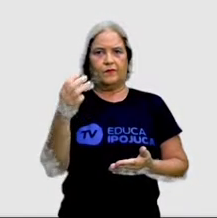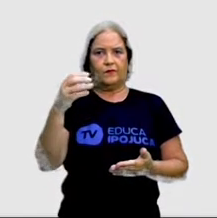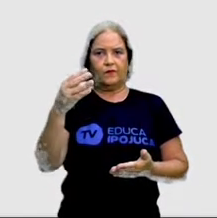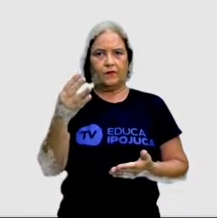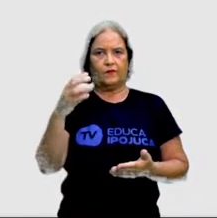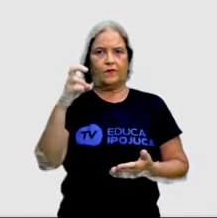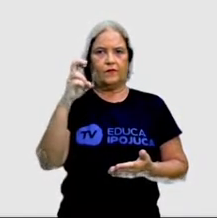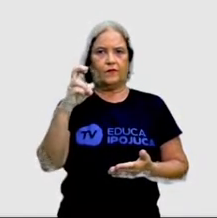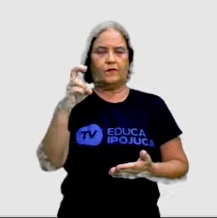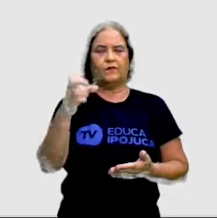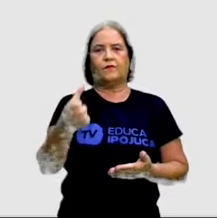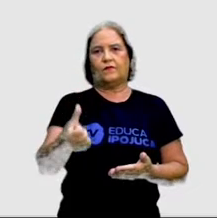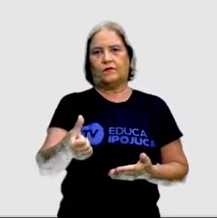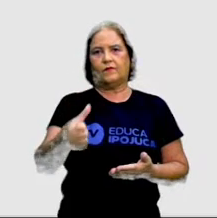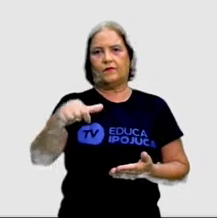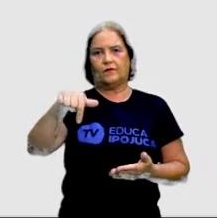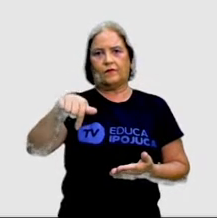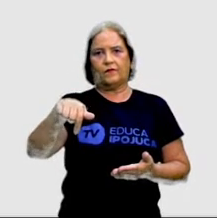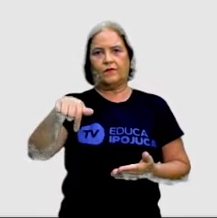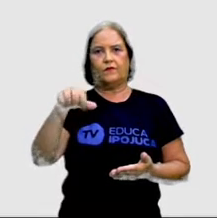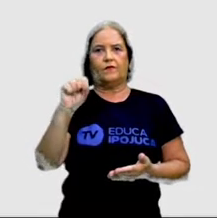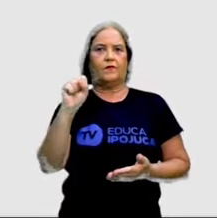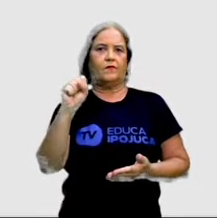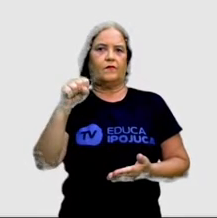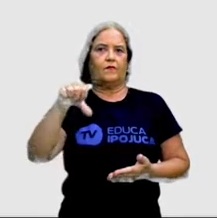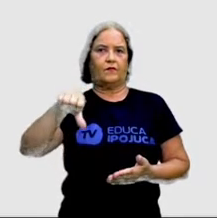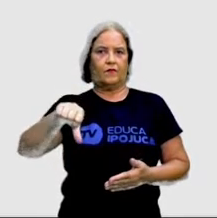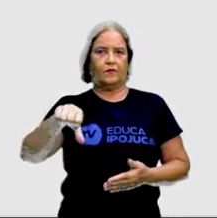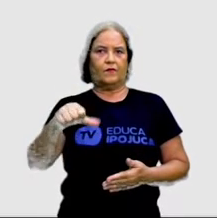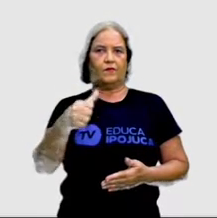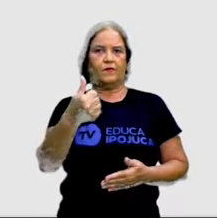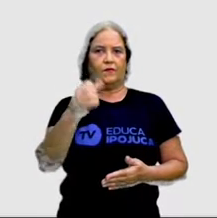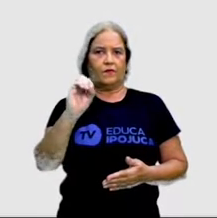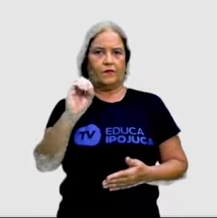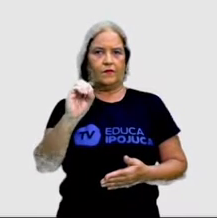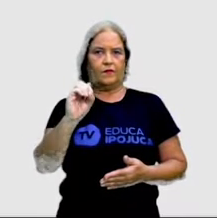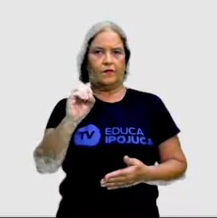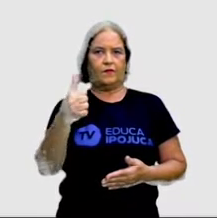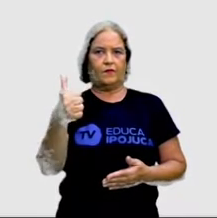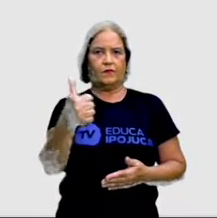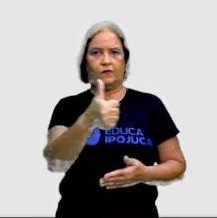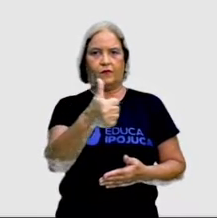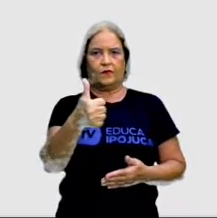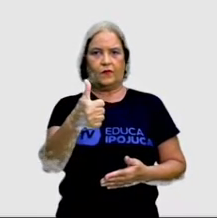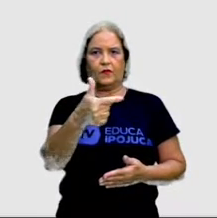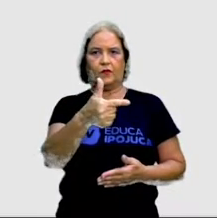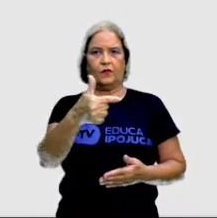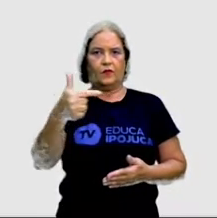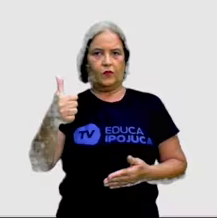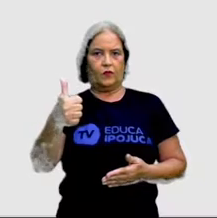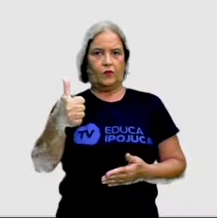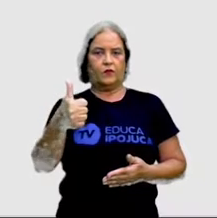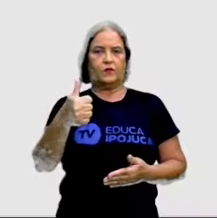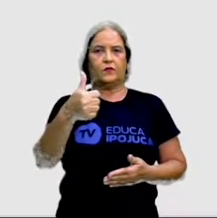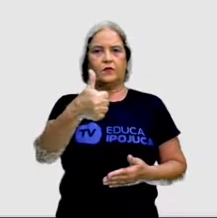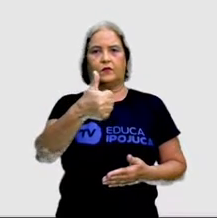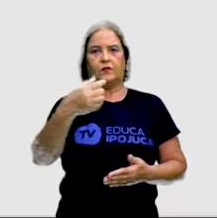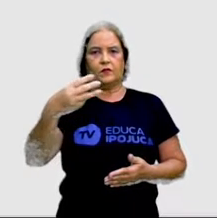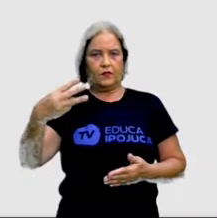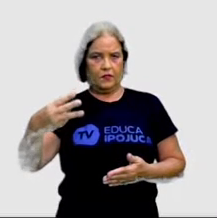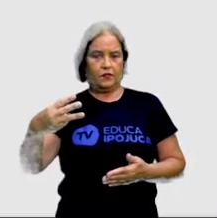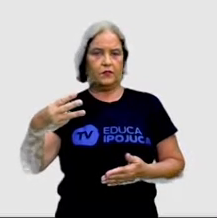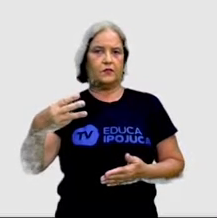duas três quatro cinco seis sete oito nove dez onze doze treze